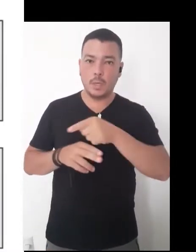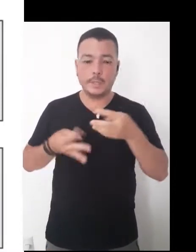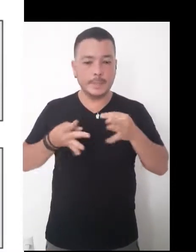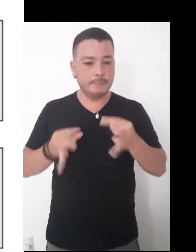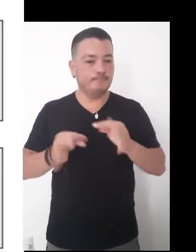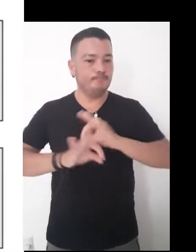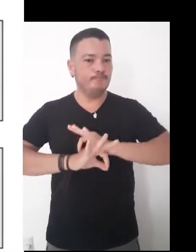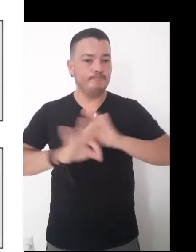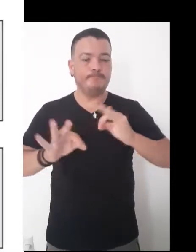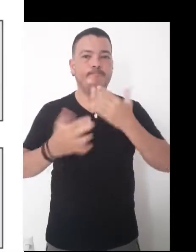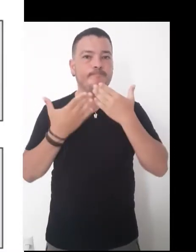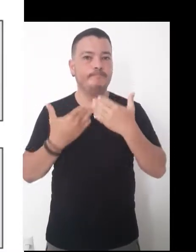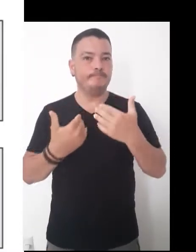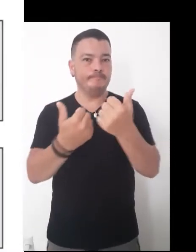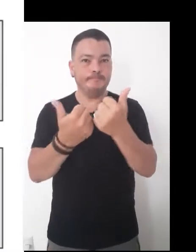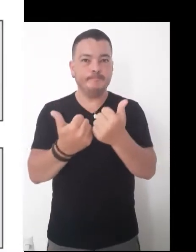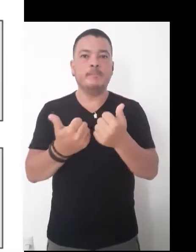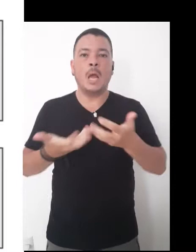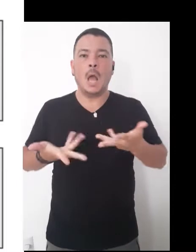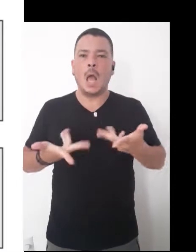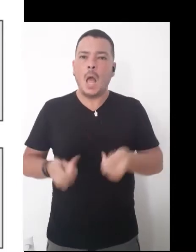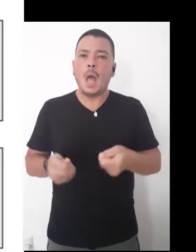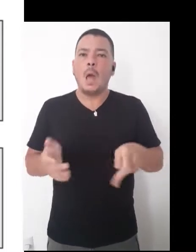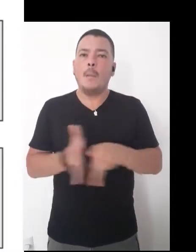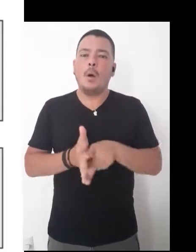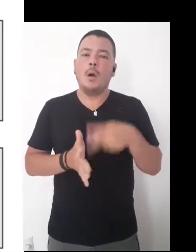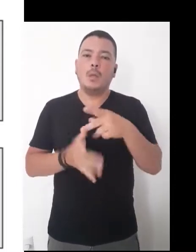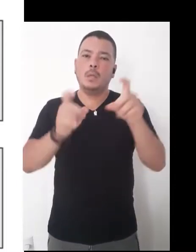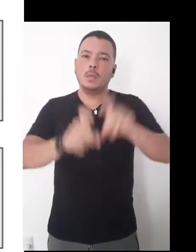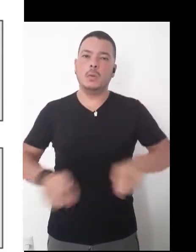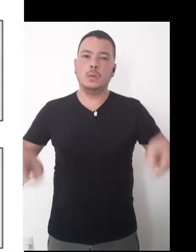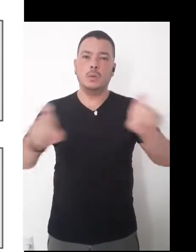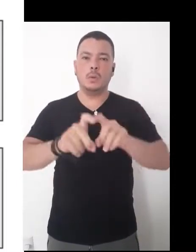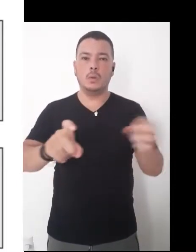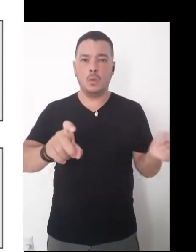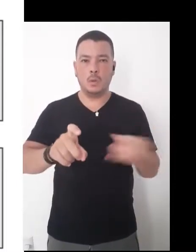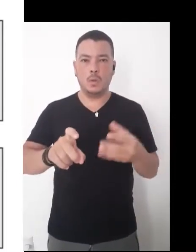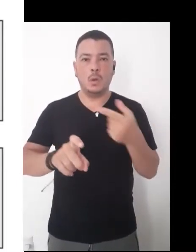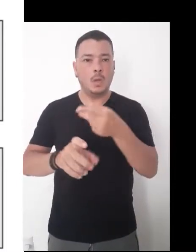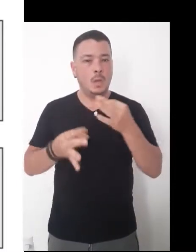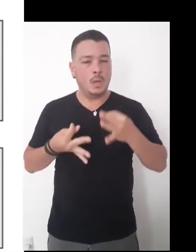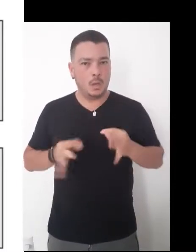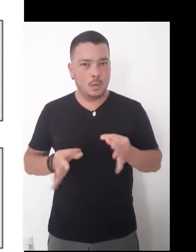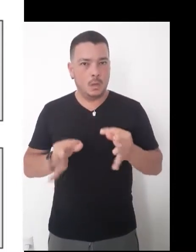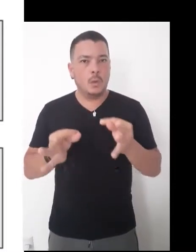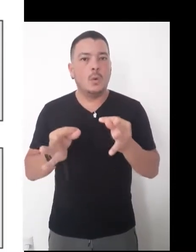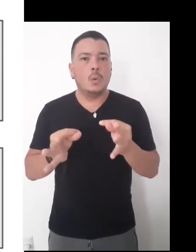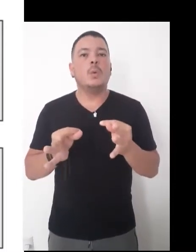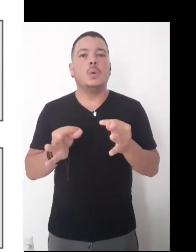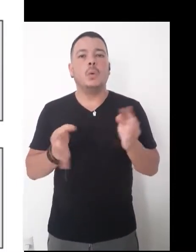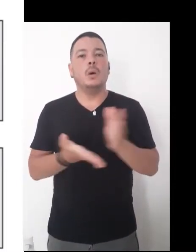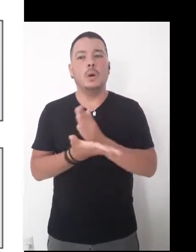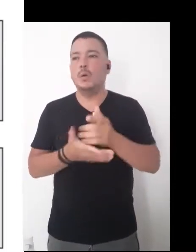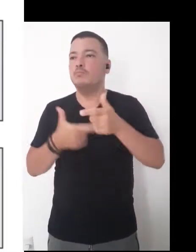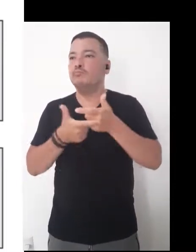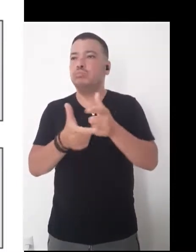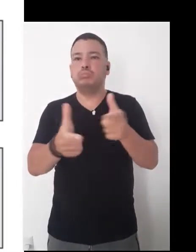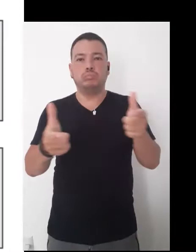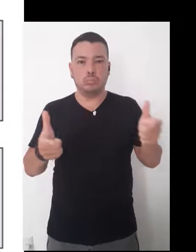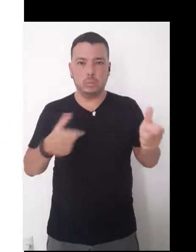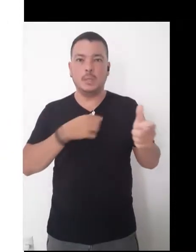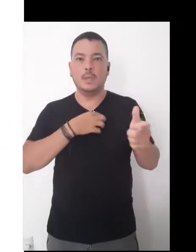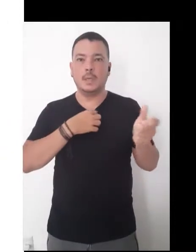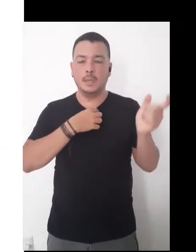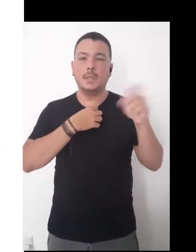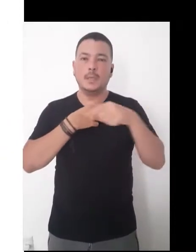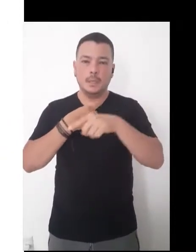bastante a potência dos computadores modernos. Né? E é uma tecnologia que em grande parte existe graças